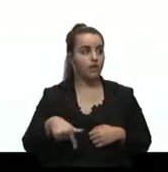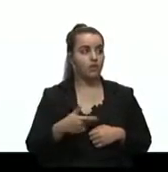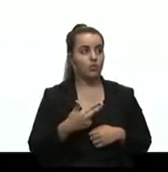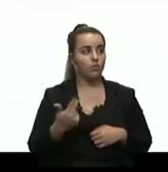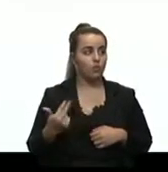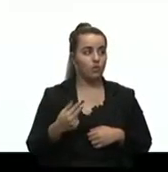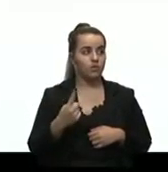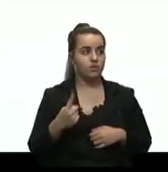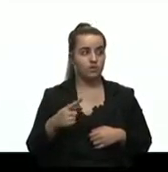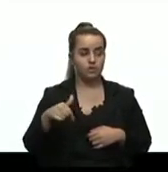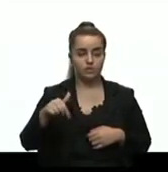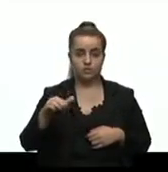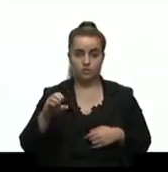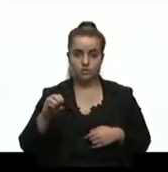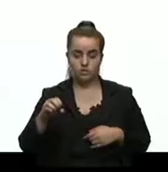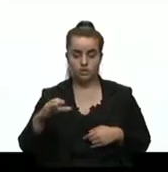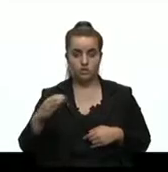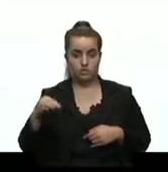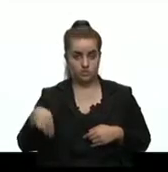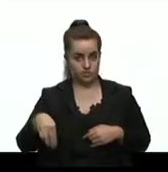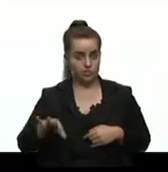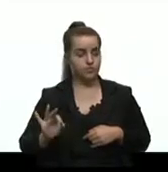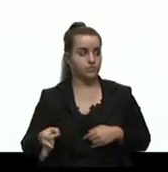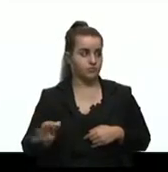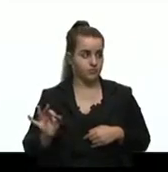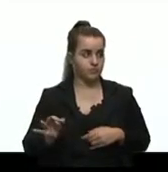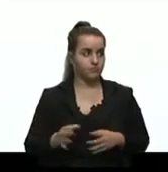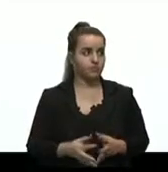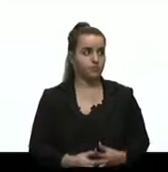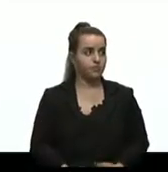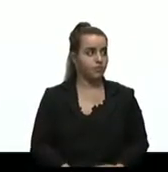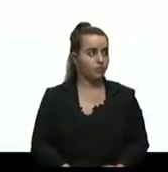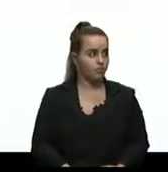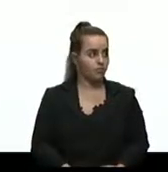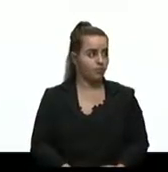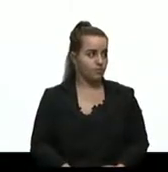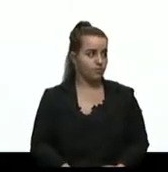é equivalente a 170 centímetros.